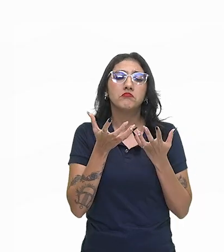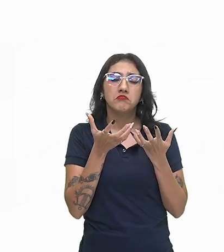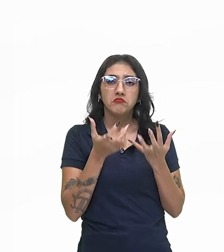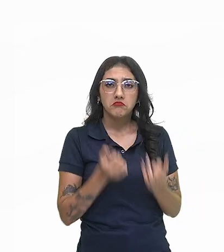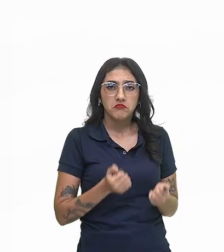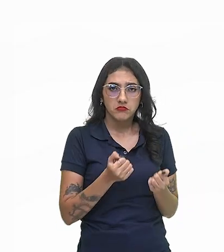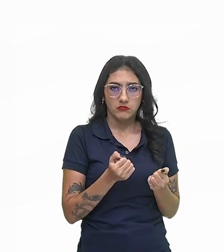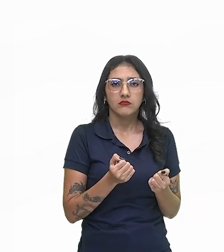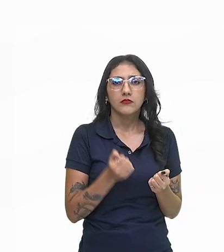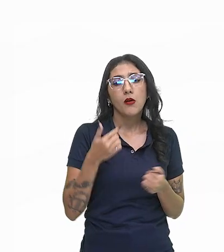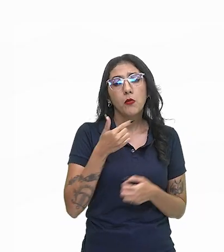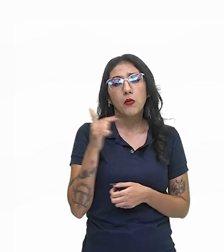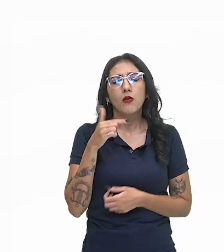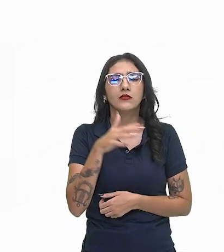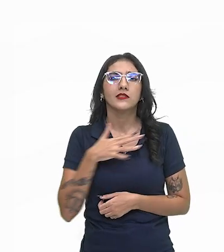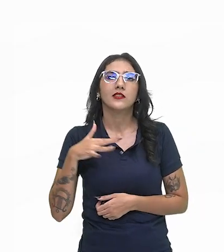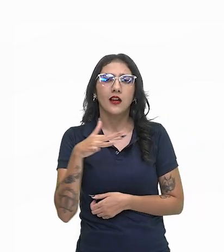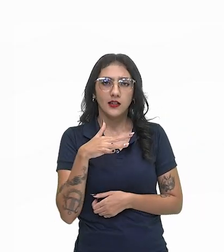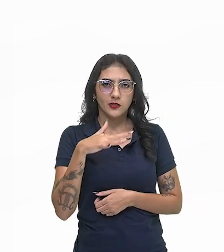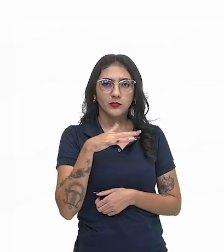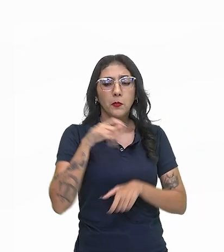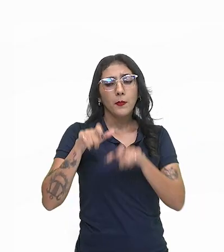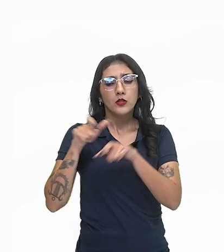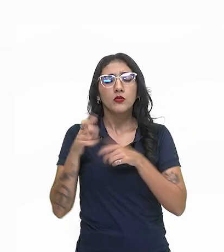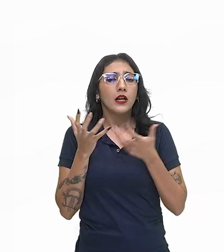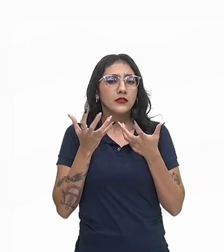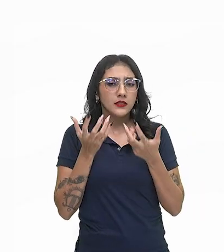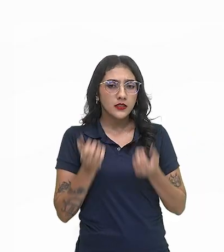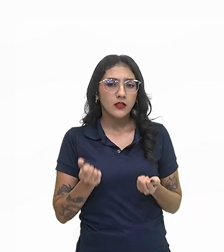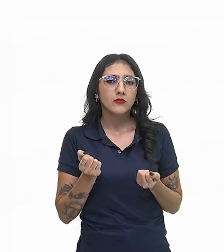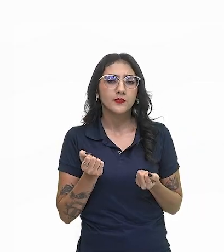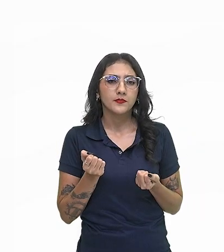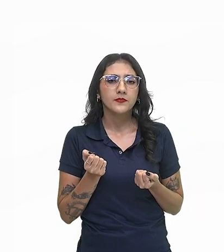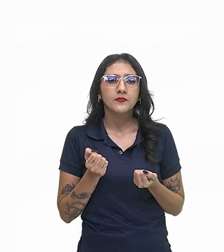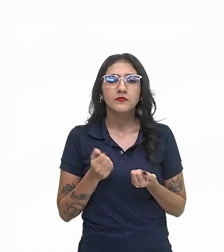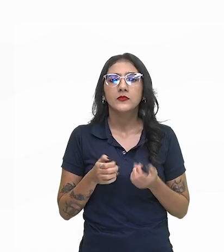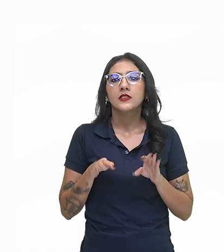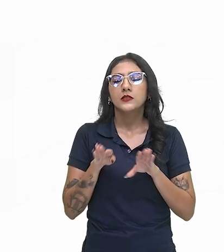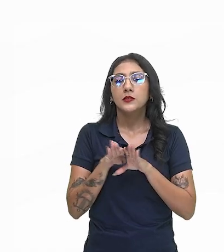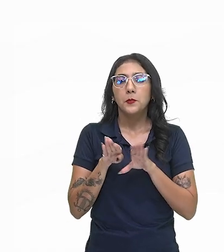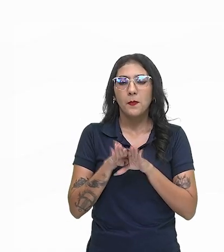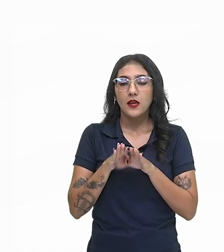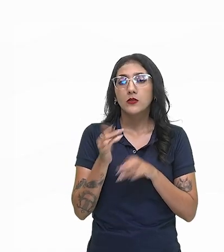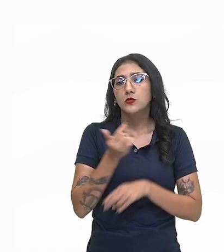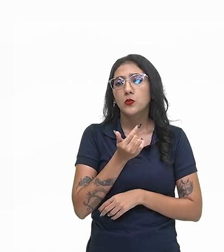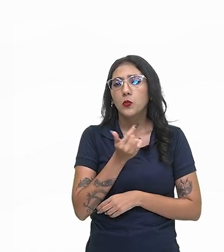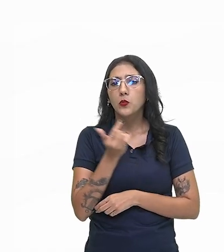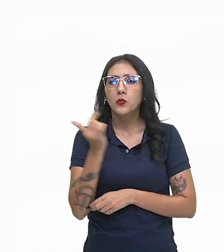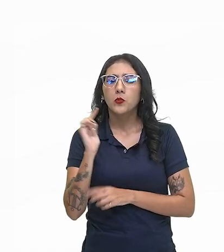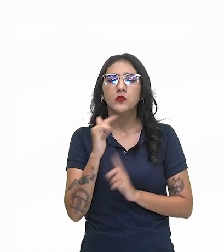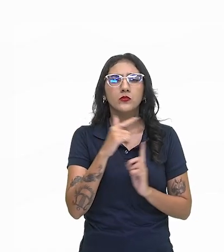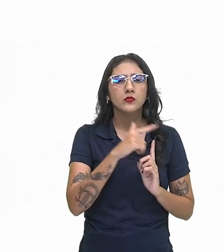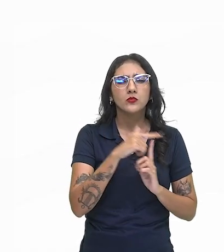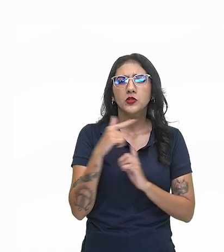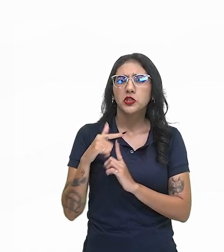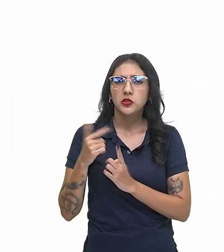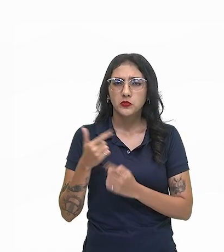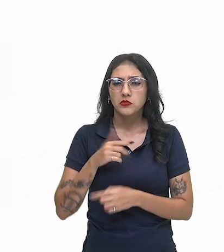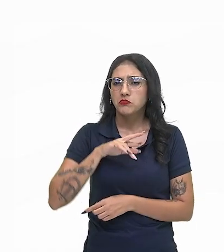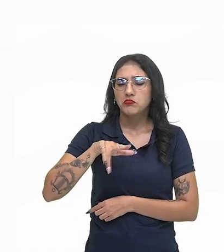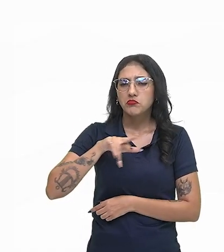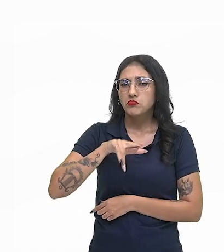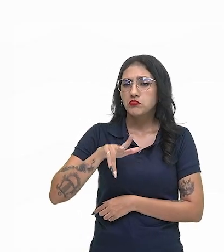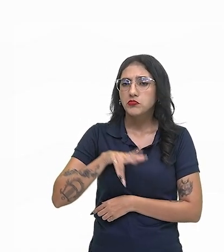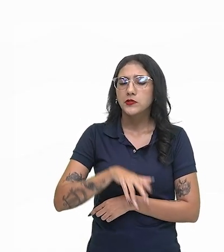aqueles que se submetem à vontade do outro. E elas também podem ser não legítimas. Quando é que isso acontece? Quando